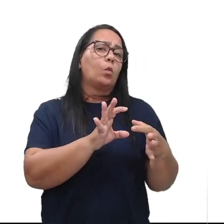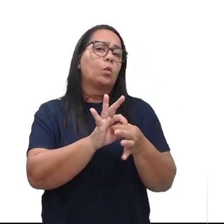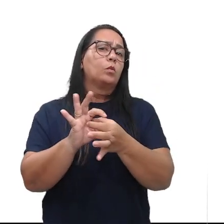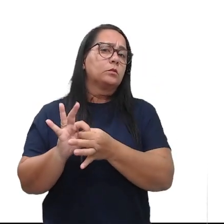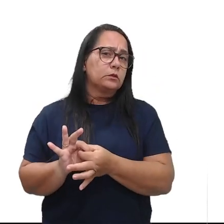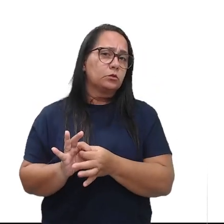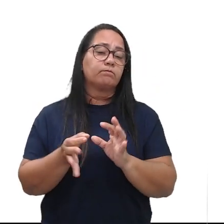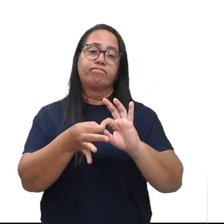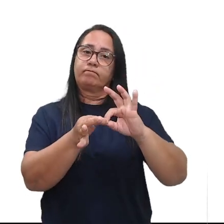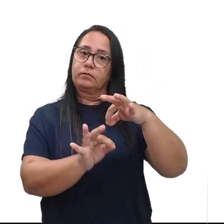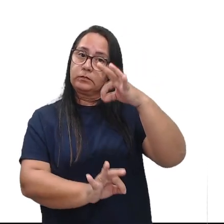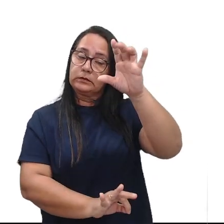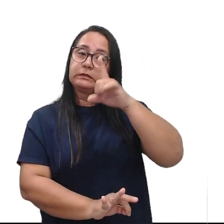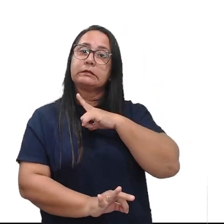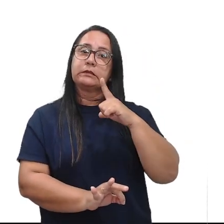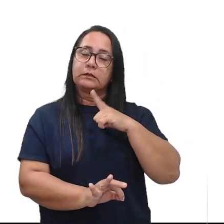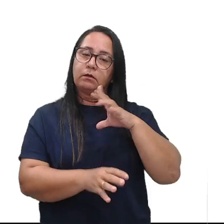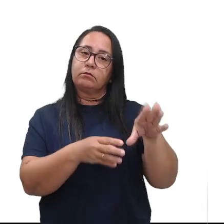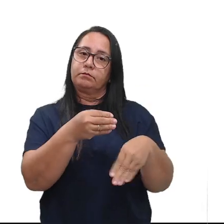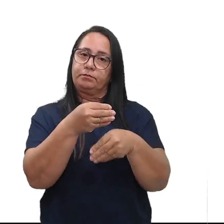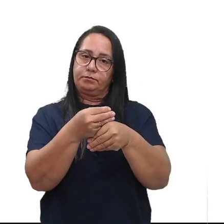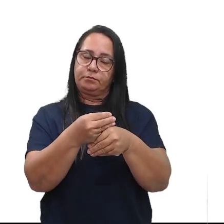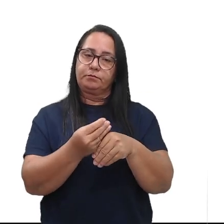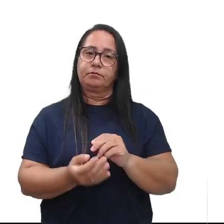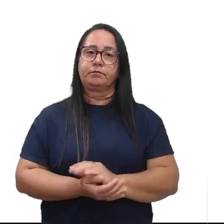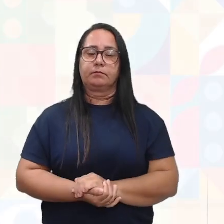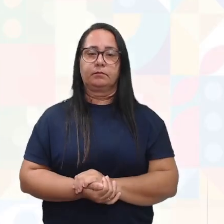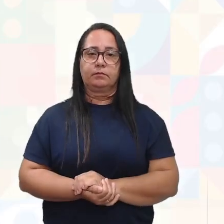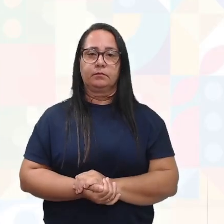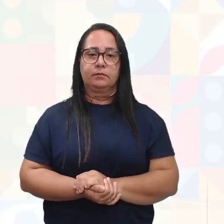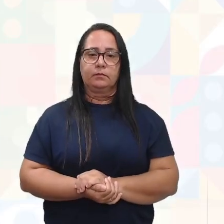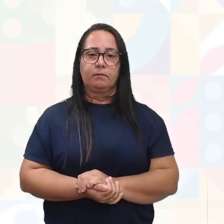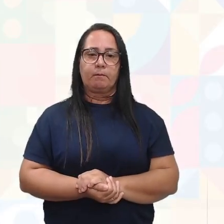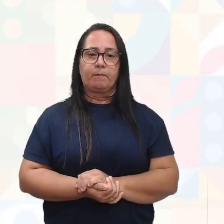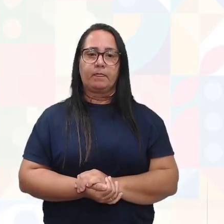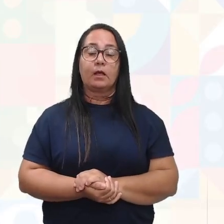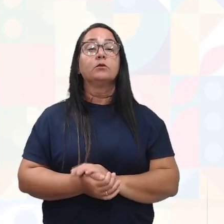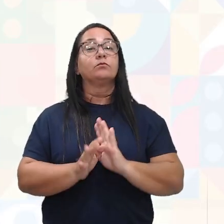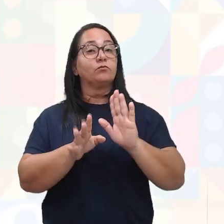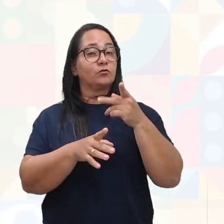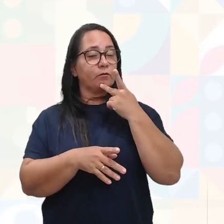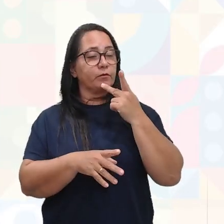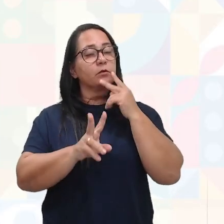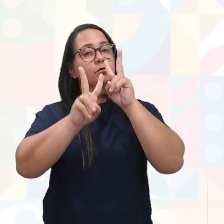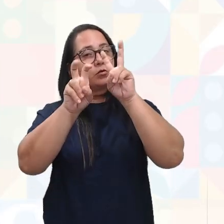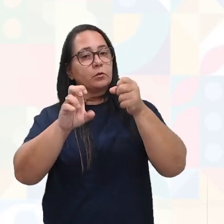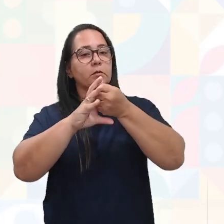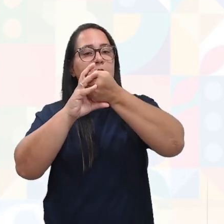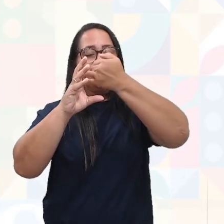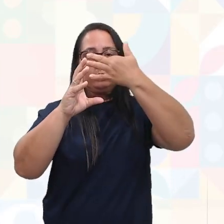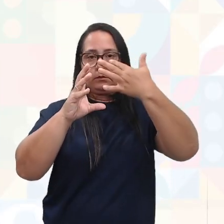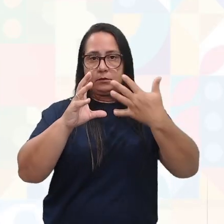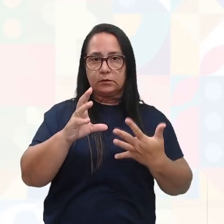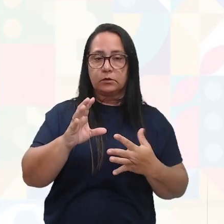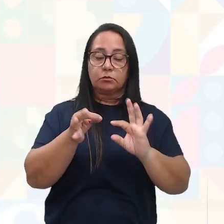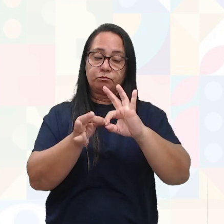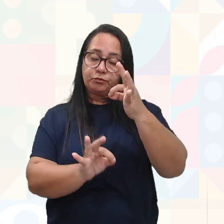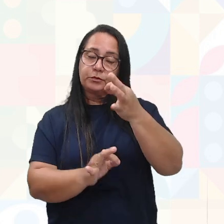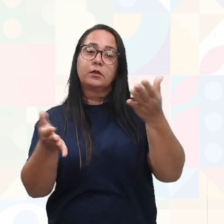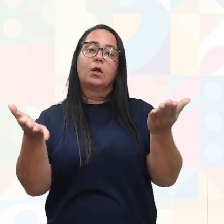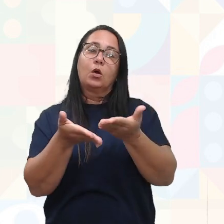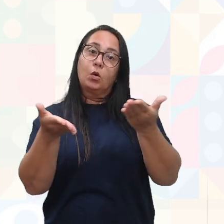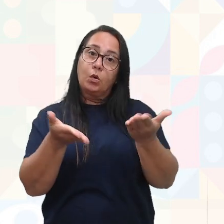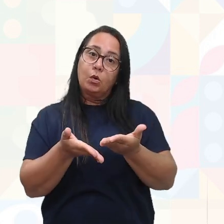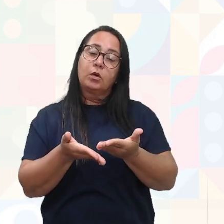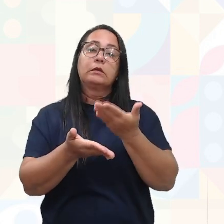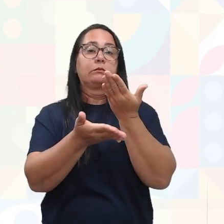Então, o discurso ele traz essa contribuição. Bom, já que eu trouxe para vocês as características do discurso, vamos para a característica